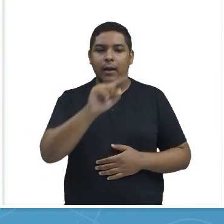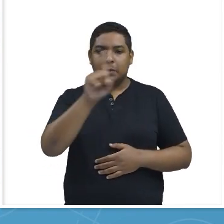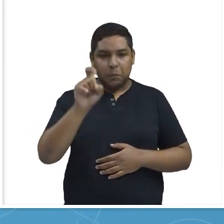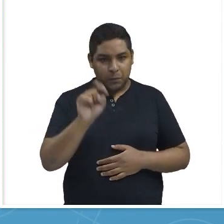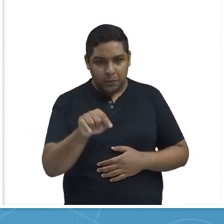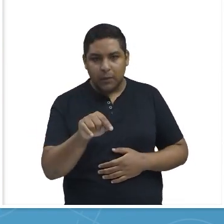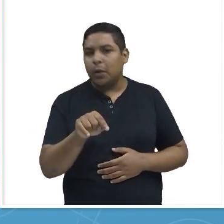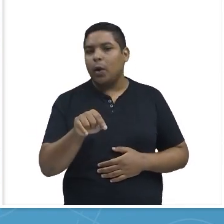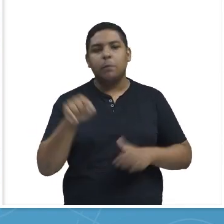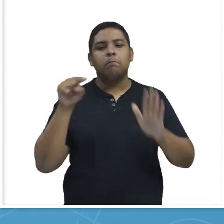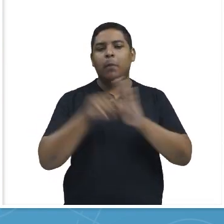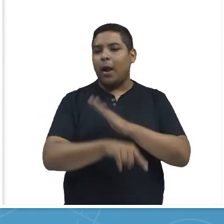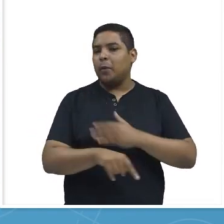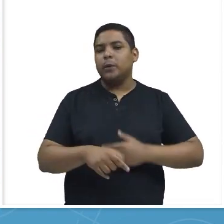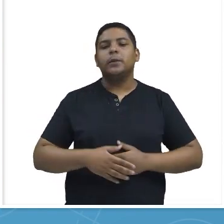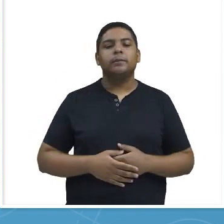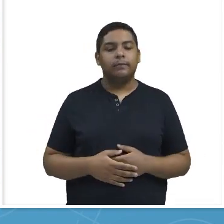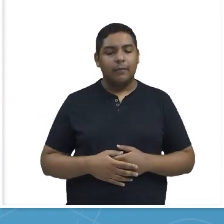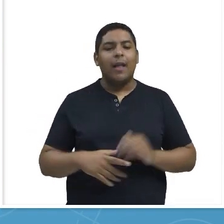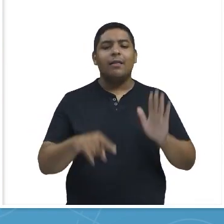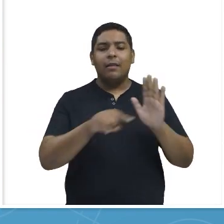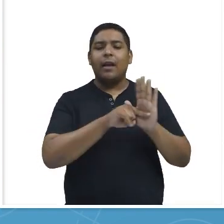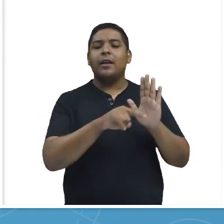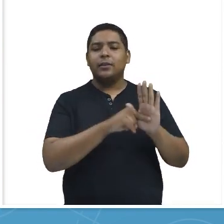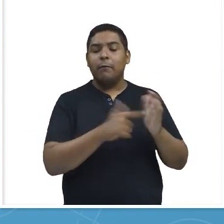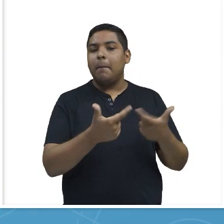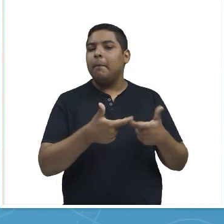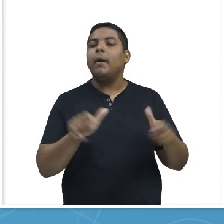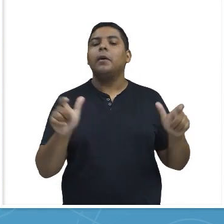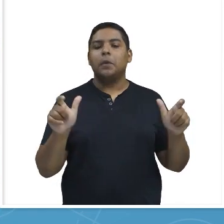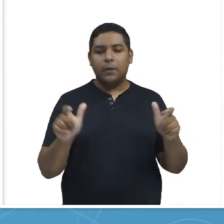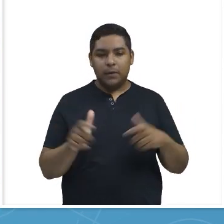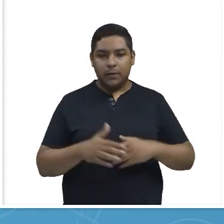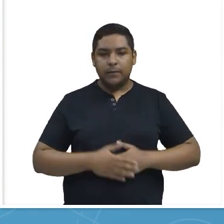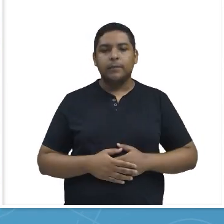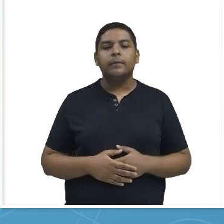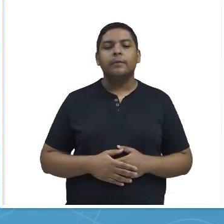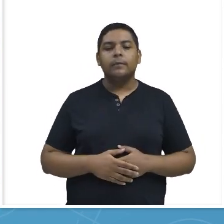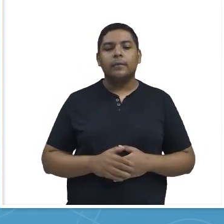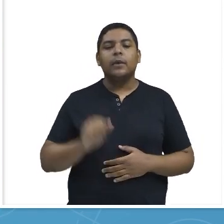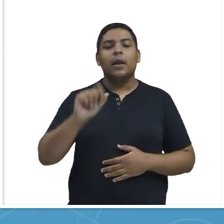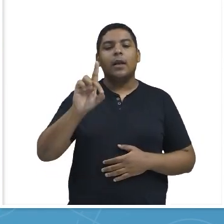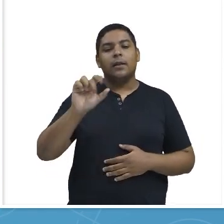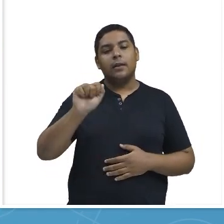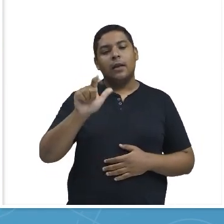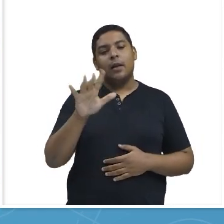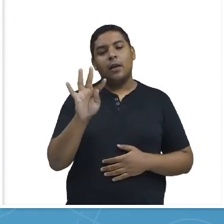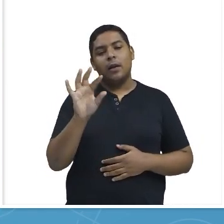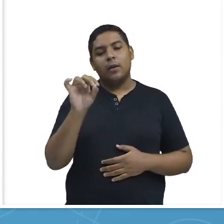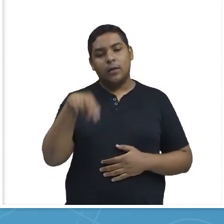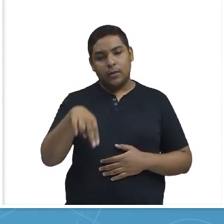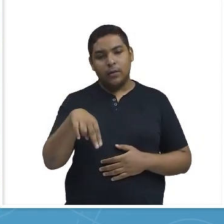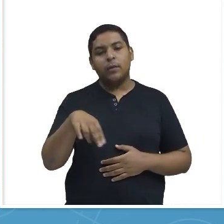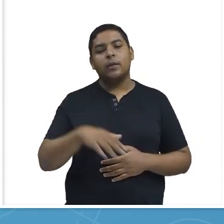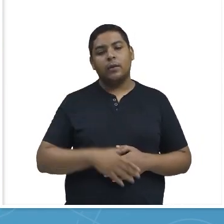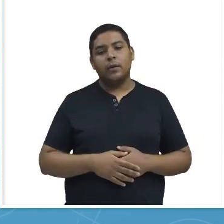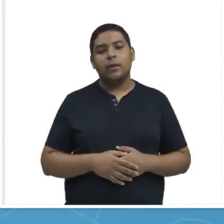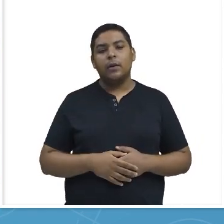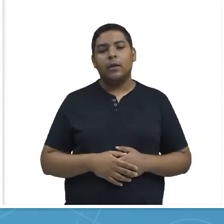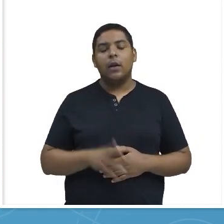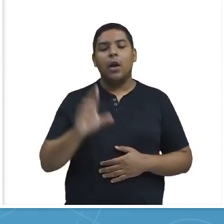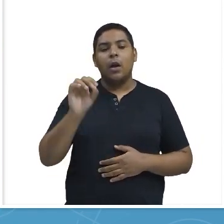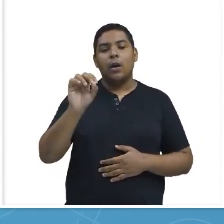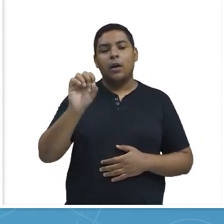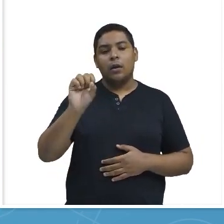forma negativa, certo? Quem mais? Olha, o Adalton lá da Escola Rosa Sveni, é